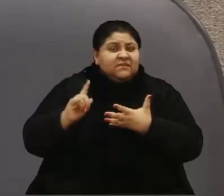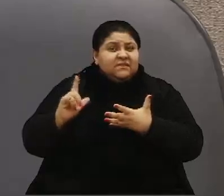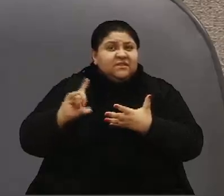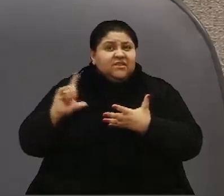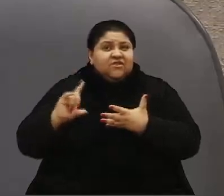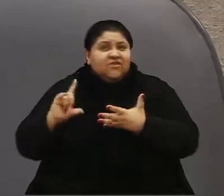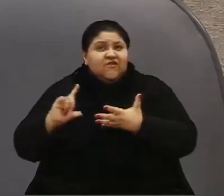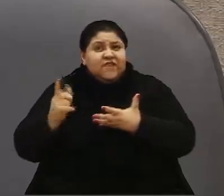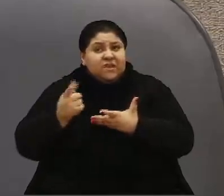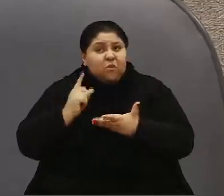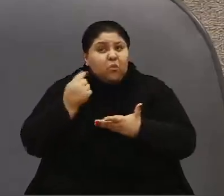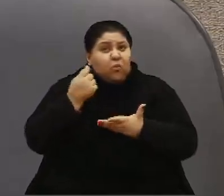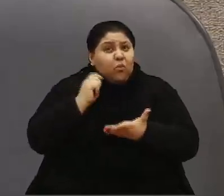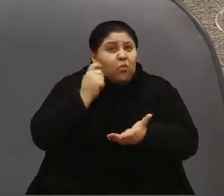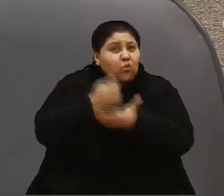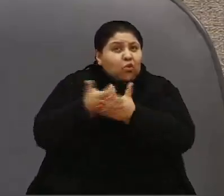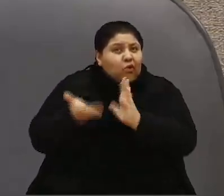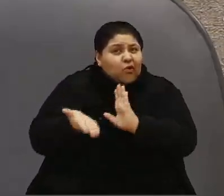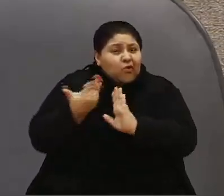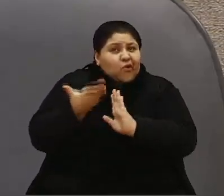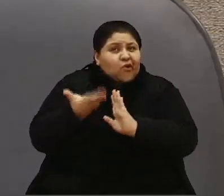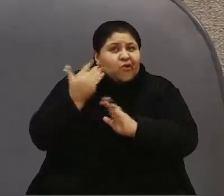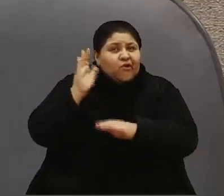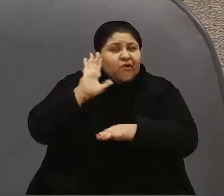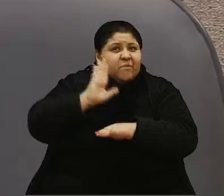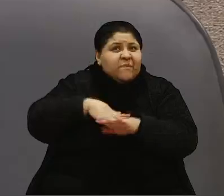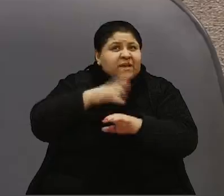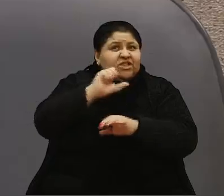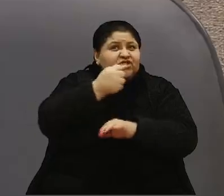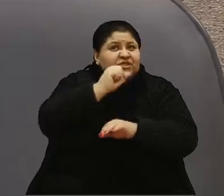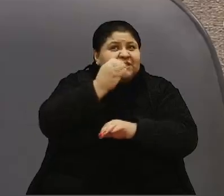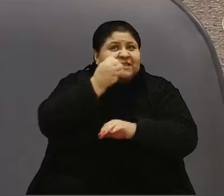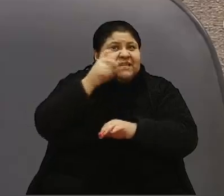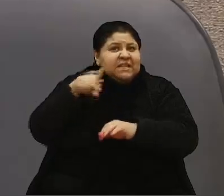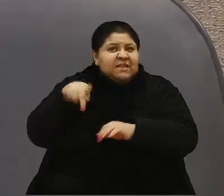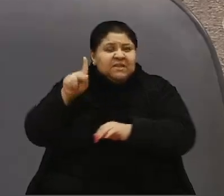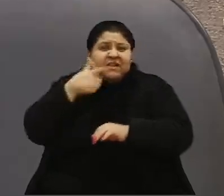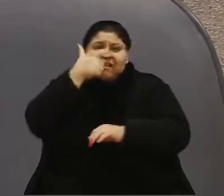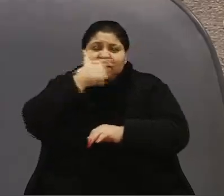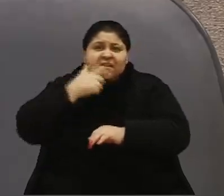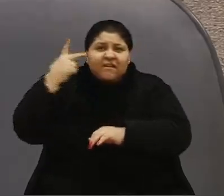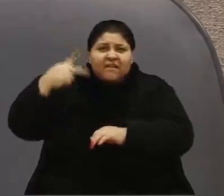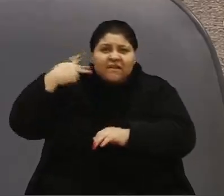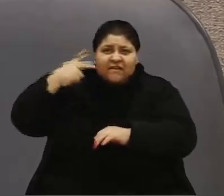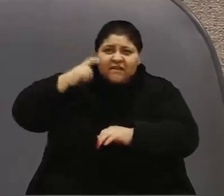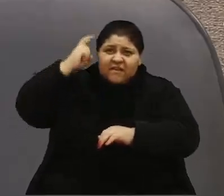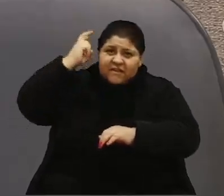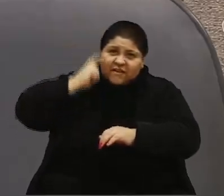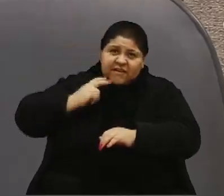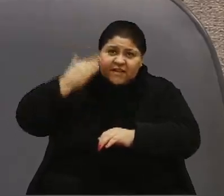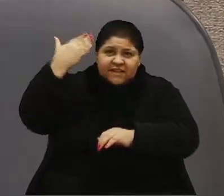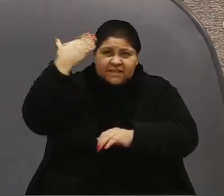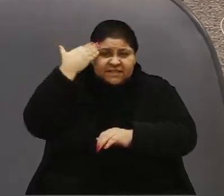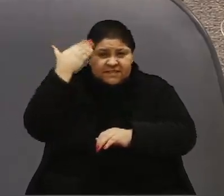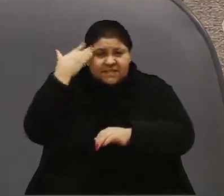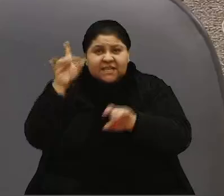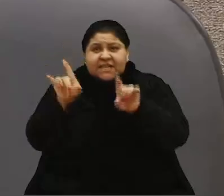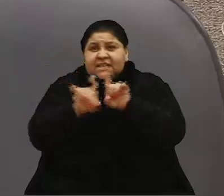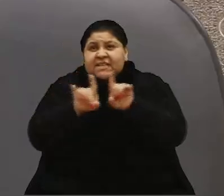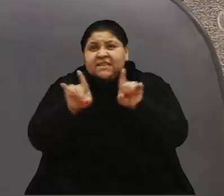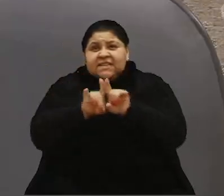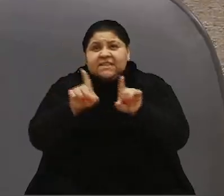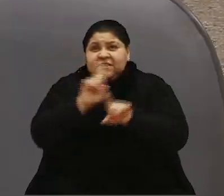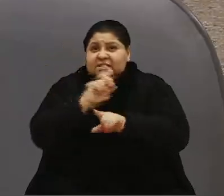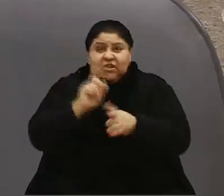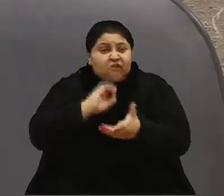custo meio alto, né? Mais de 80.000 por aí. Acho que o vereador Daniel Santos sabe alguma coisa também disso. Não